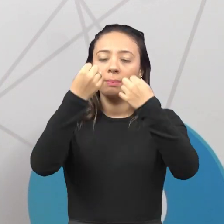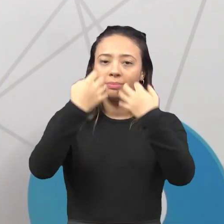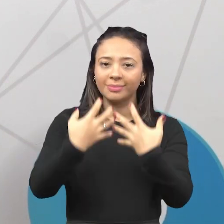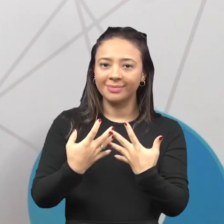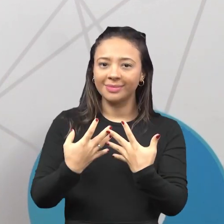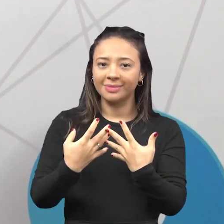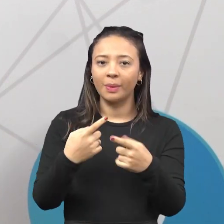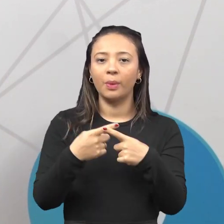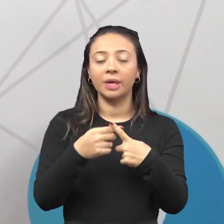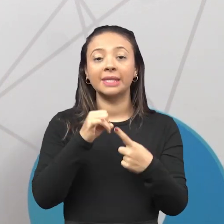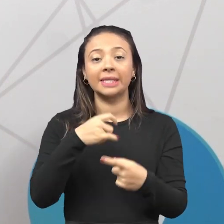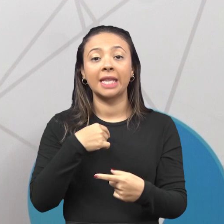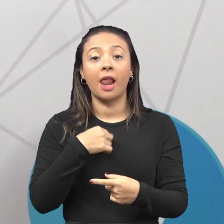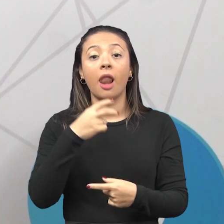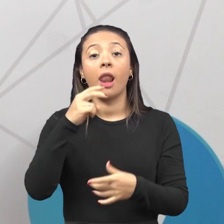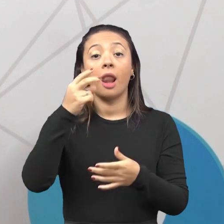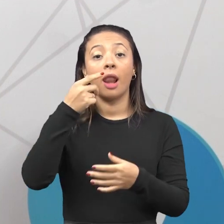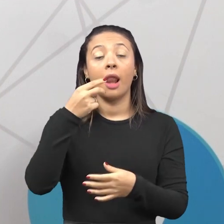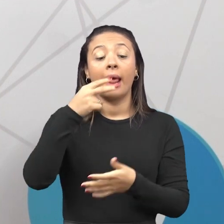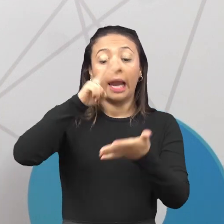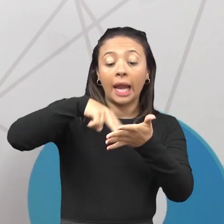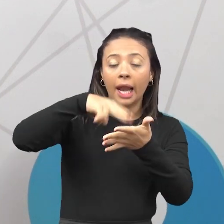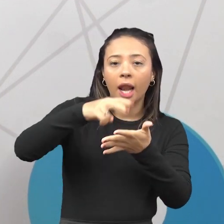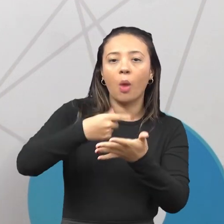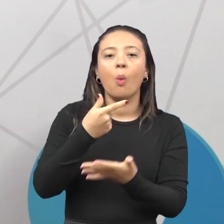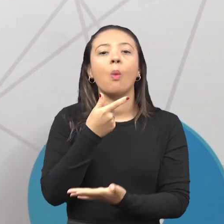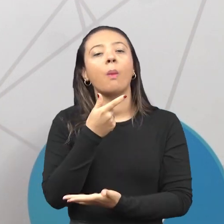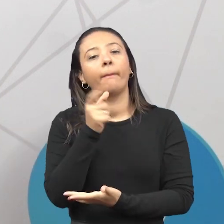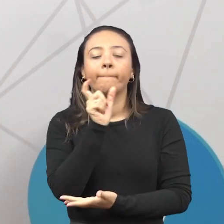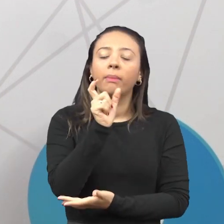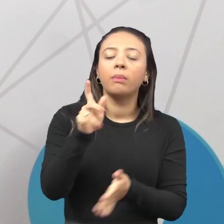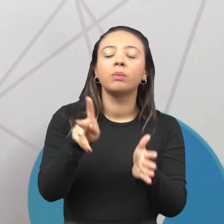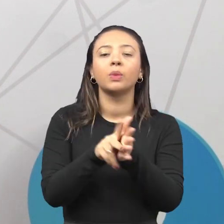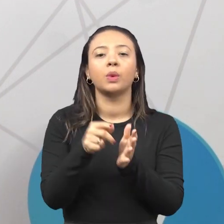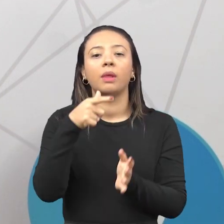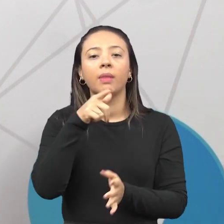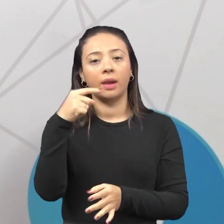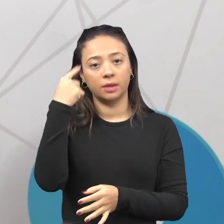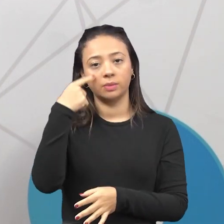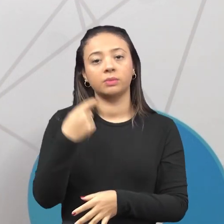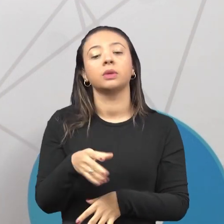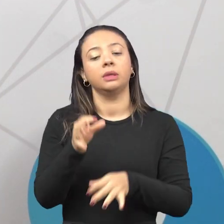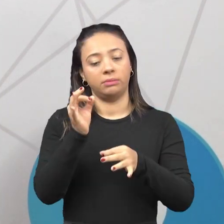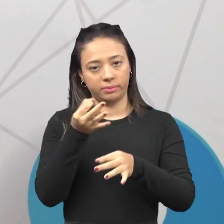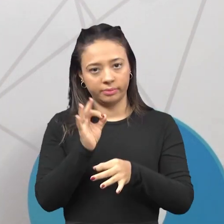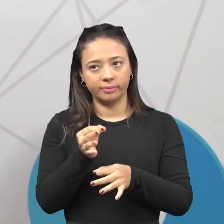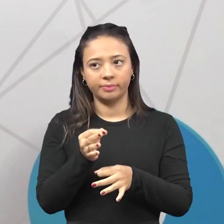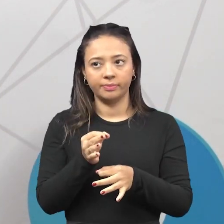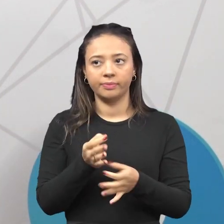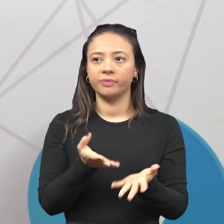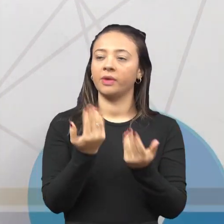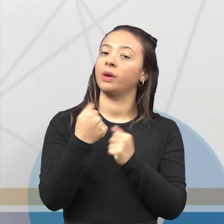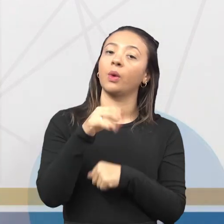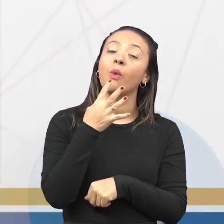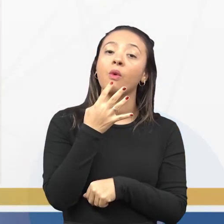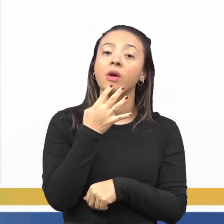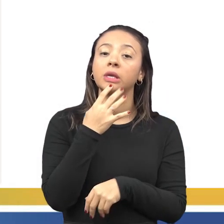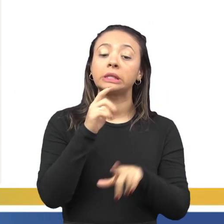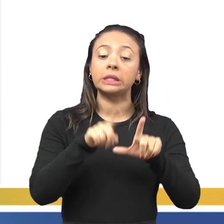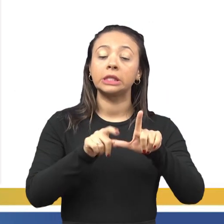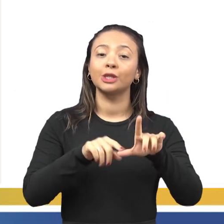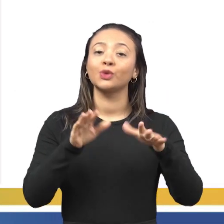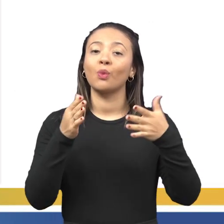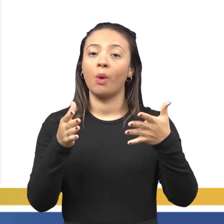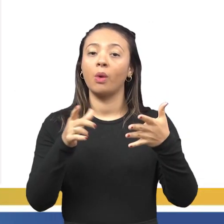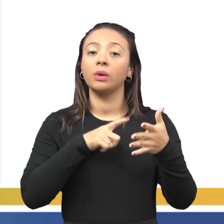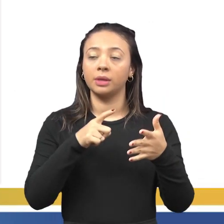eu conseguir ler palavras na língua espanhola, eu consiga pronunciá-las perfeitamente, certo? Então, vamos conhecer aí quais são as letras